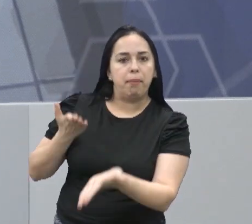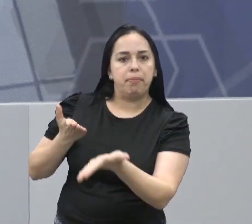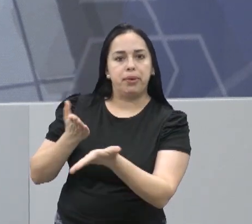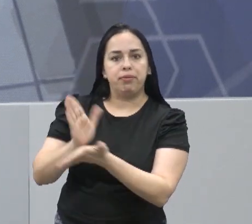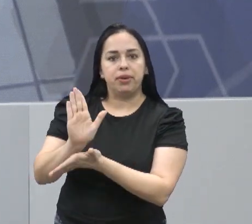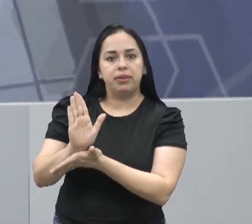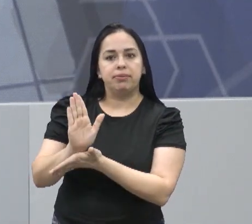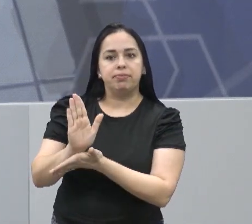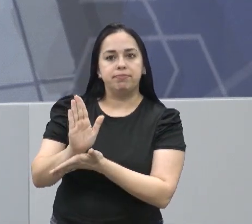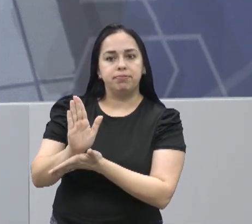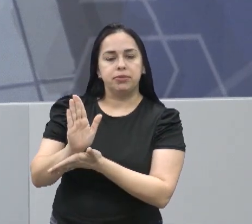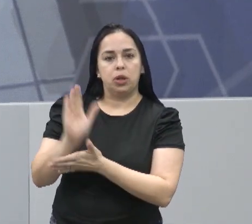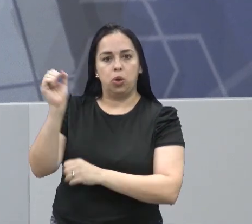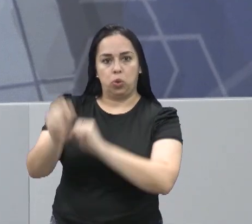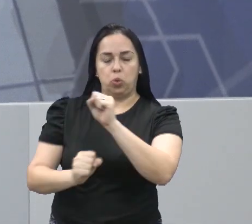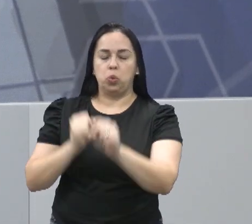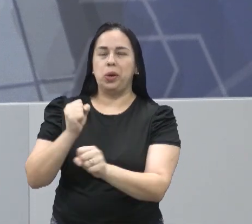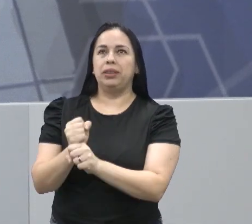em